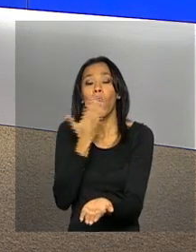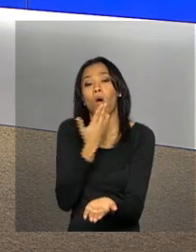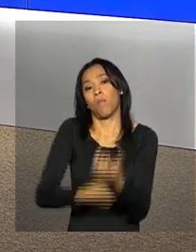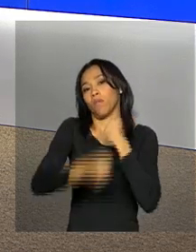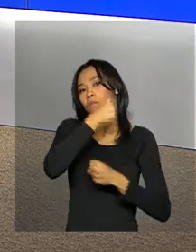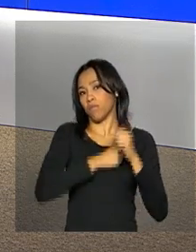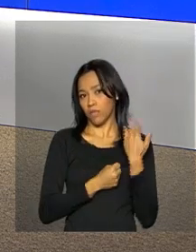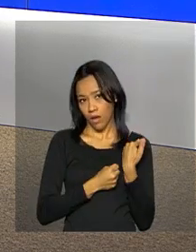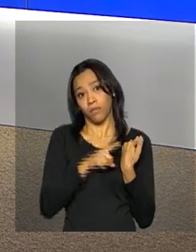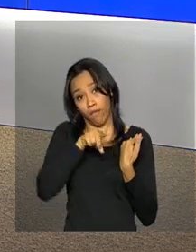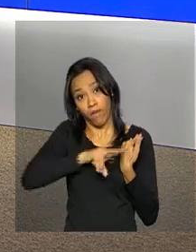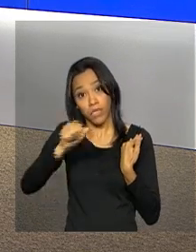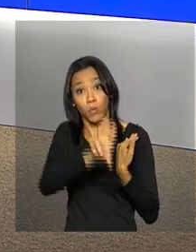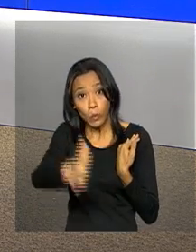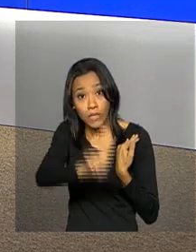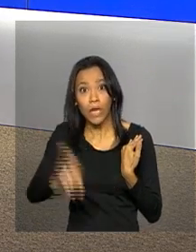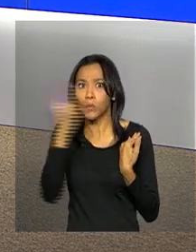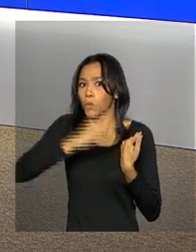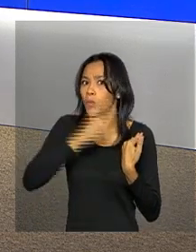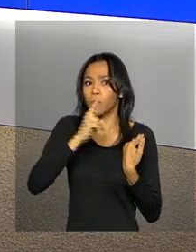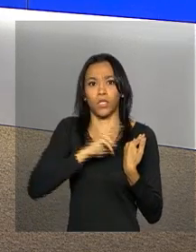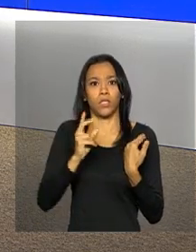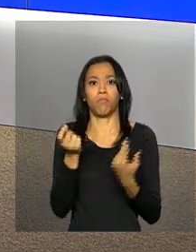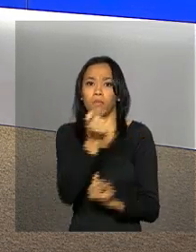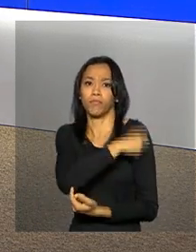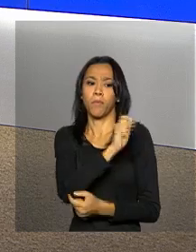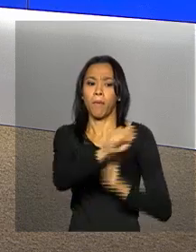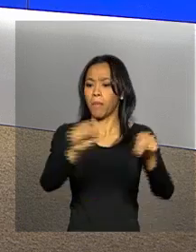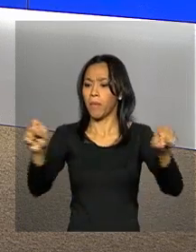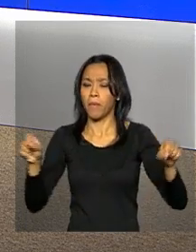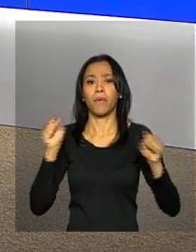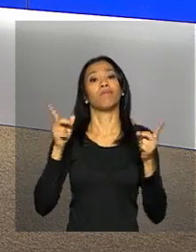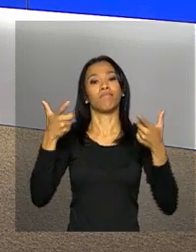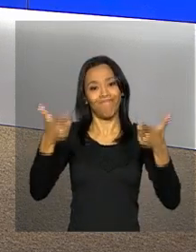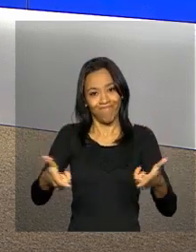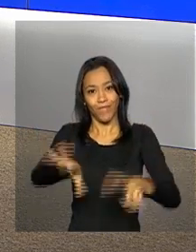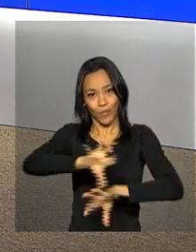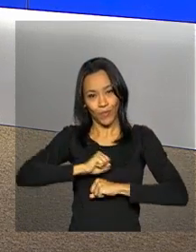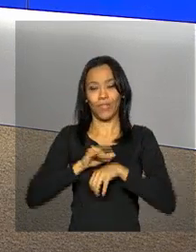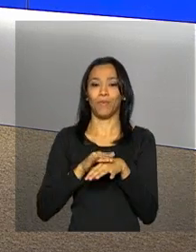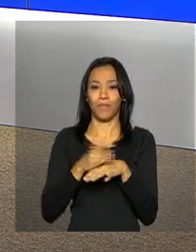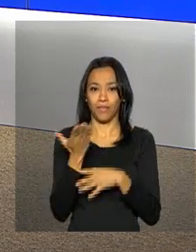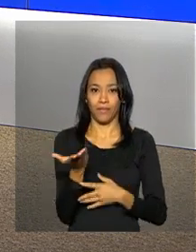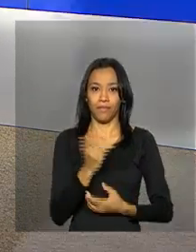passado e serão utilizadas em caráter emergencial para imunizar quem corre mais risco de contrair a